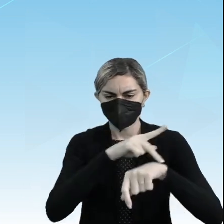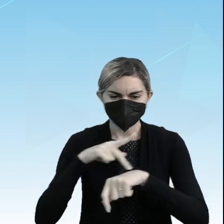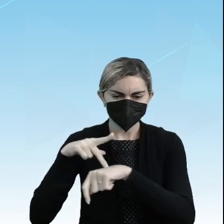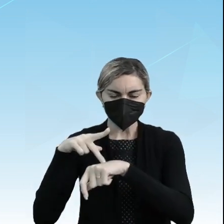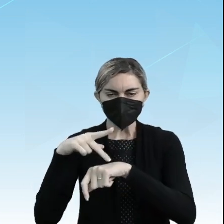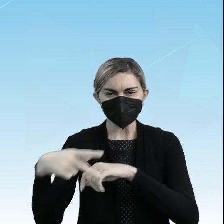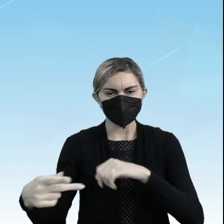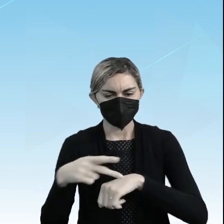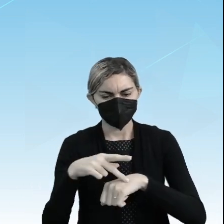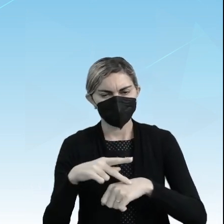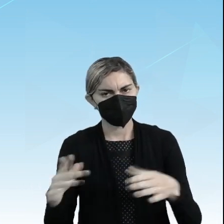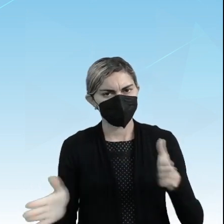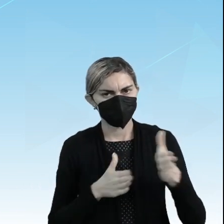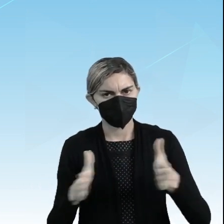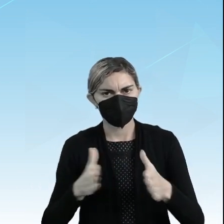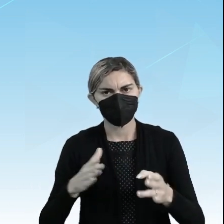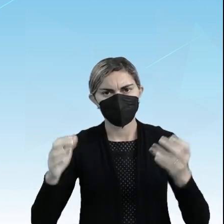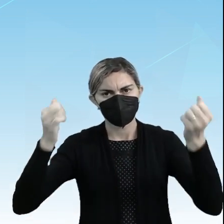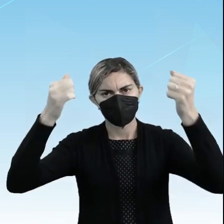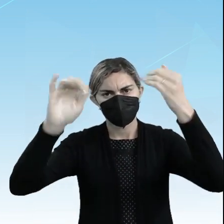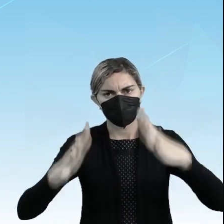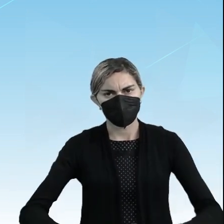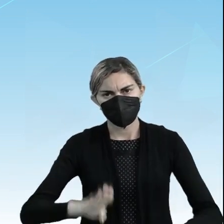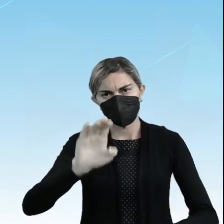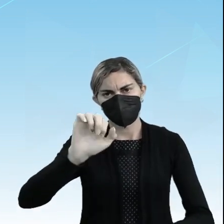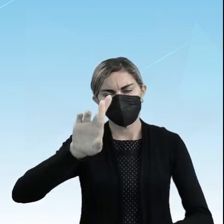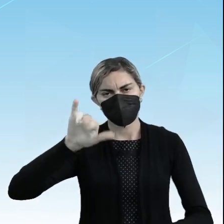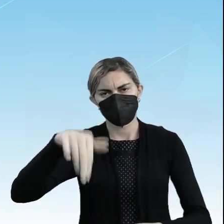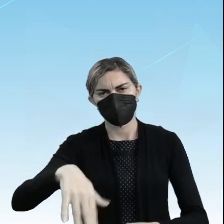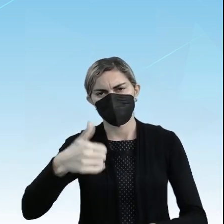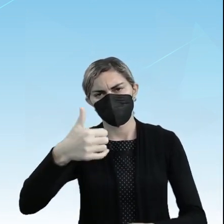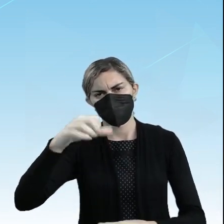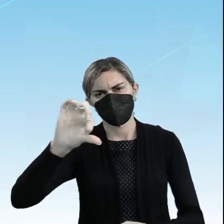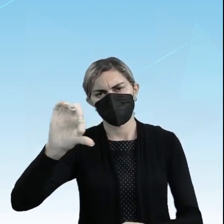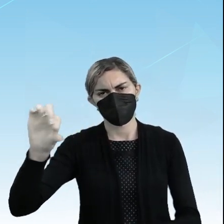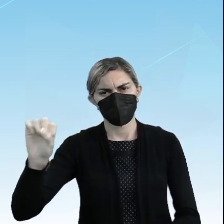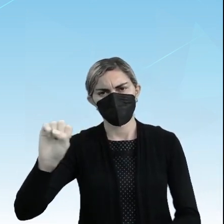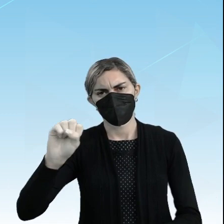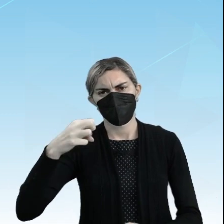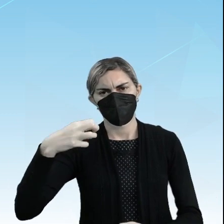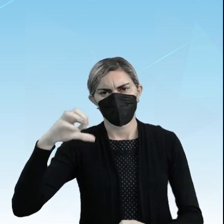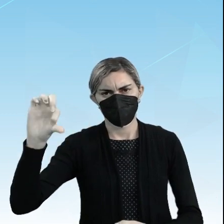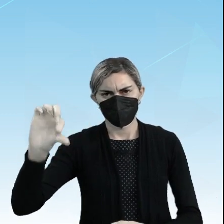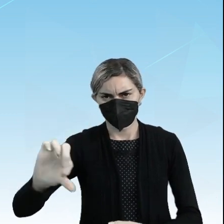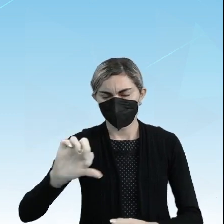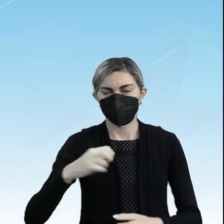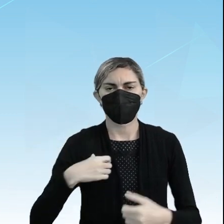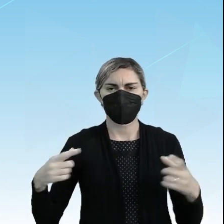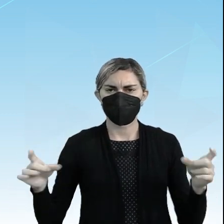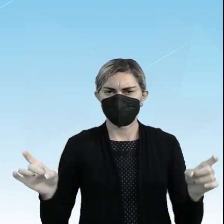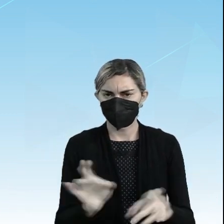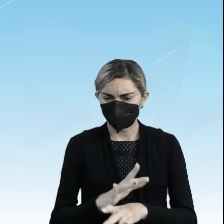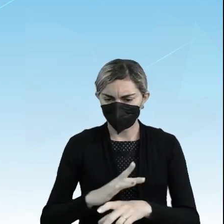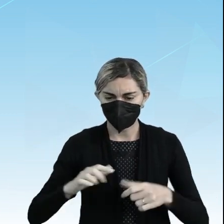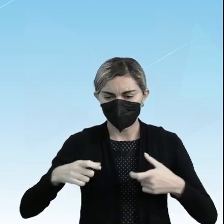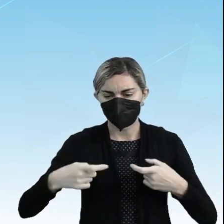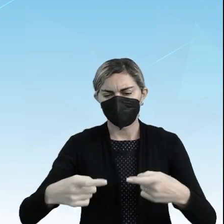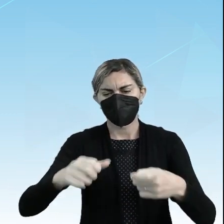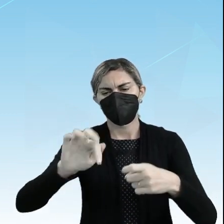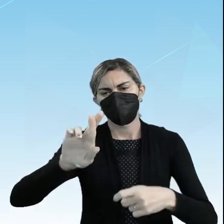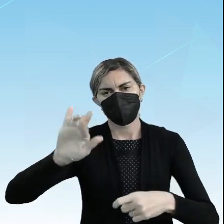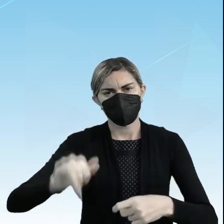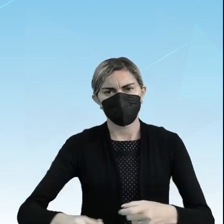no período que sucede a queda do Muro de Berlim, que foi em 1989, e o fim da Guerra Fria, que deu nesse mesmo período, que o